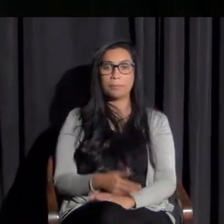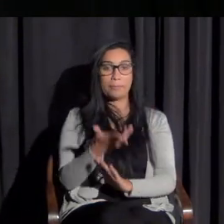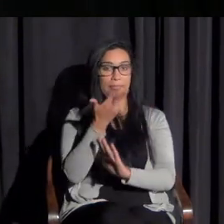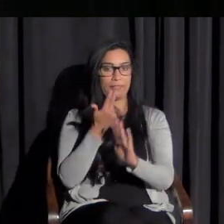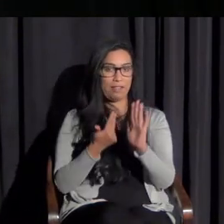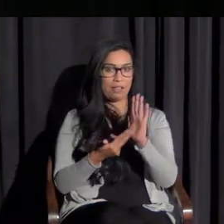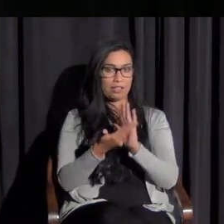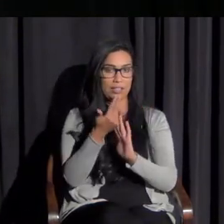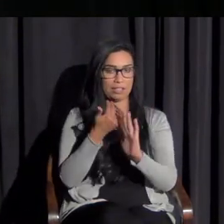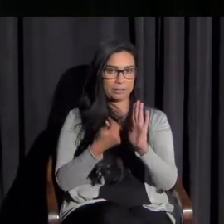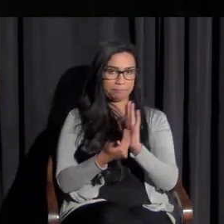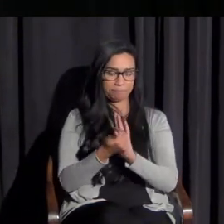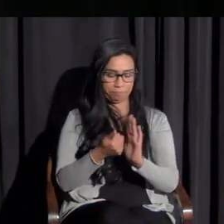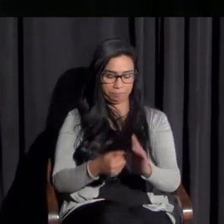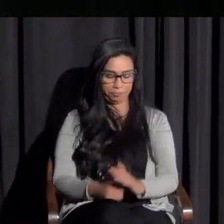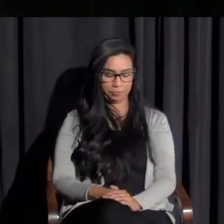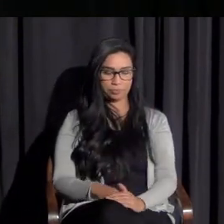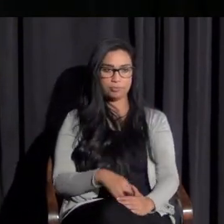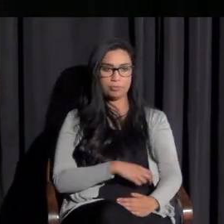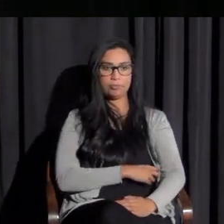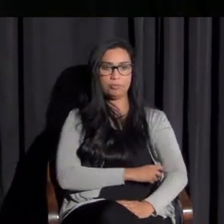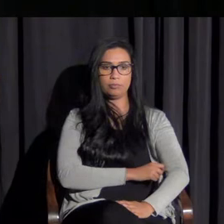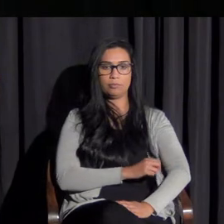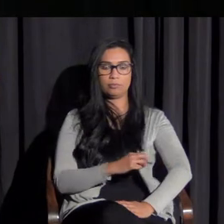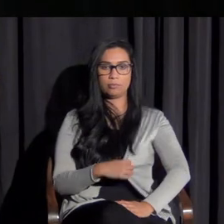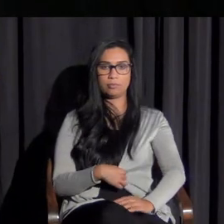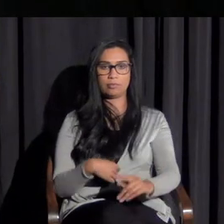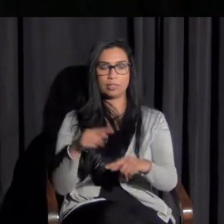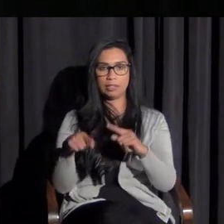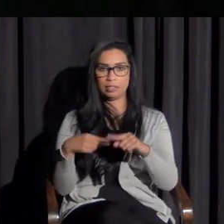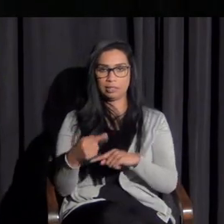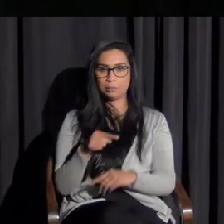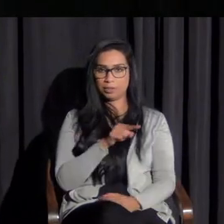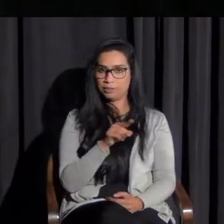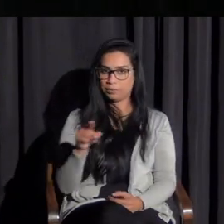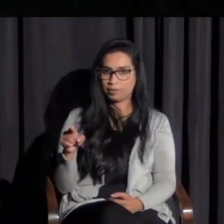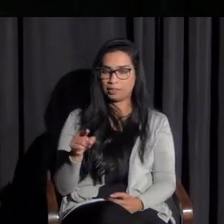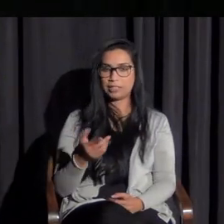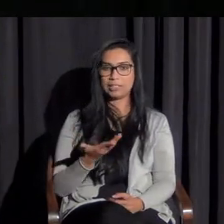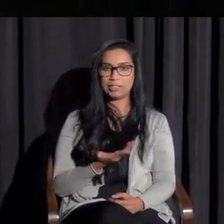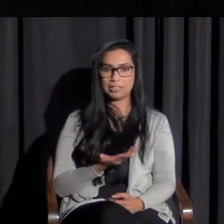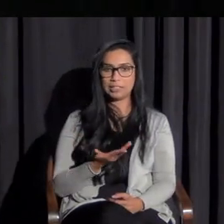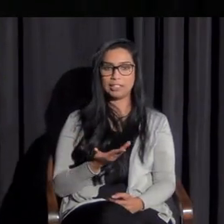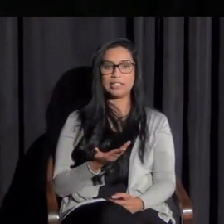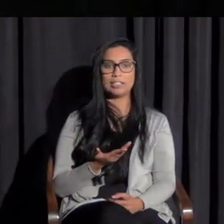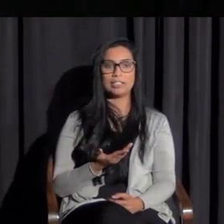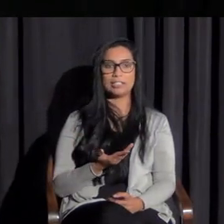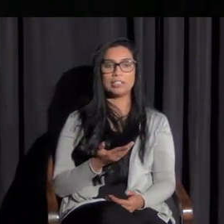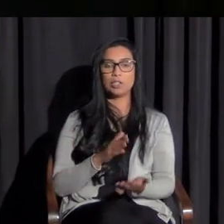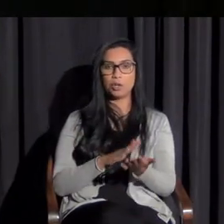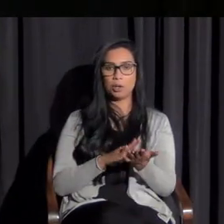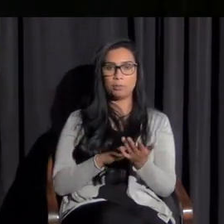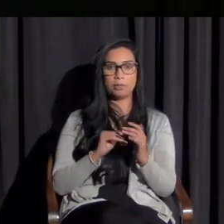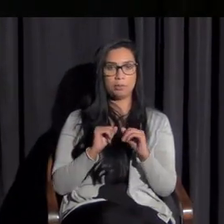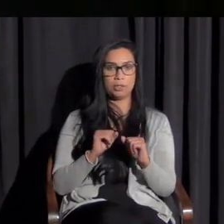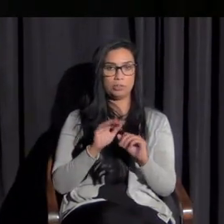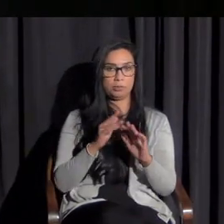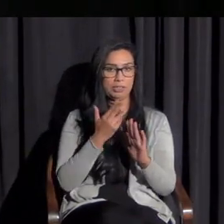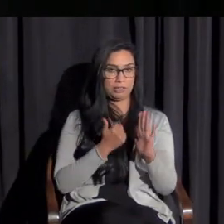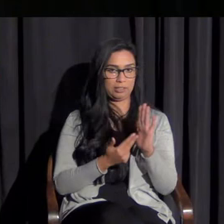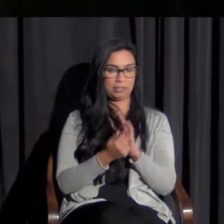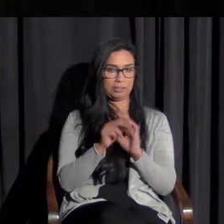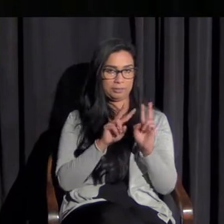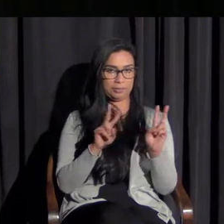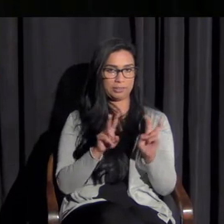gente, tem uma... E depois vocês vão me cobrando aí as coisas que eu estou deixando para trás, né? Mas, ao falar de desenho,